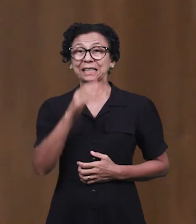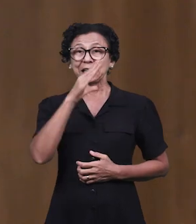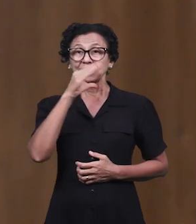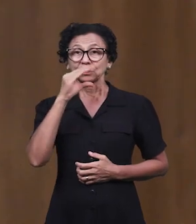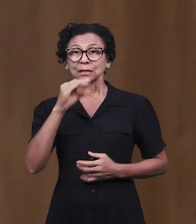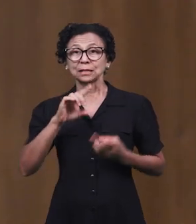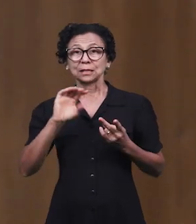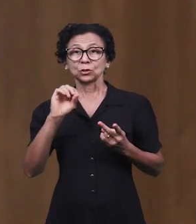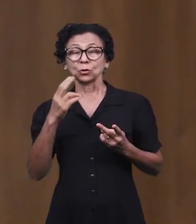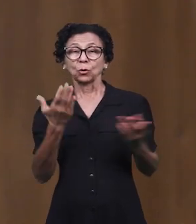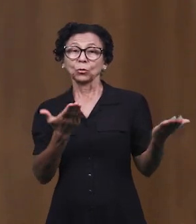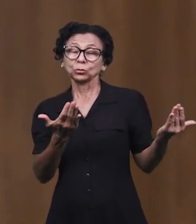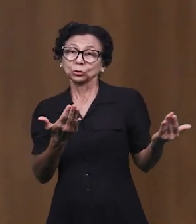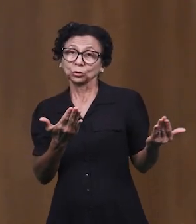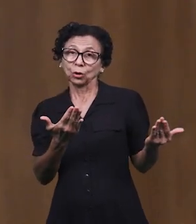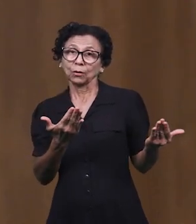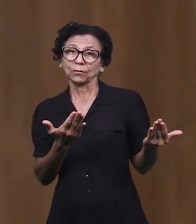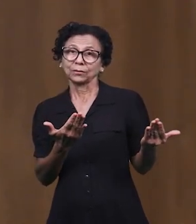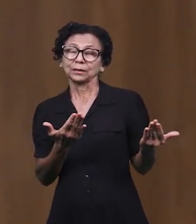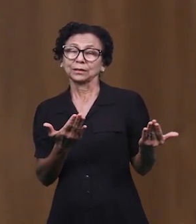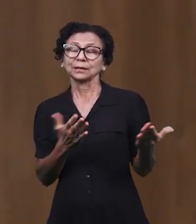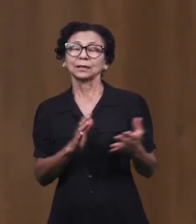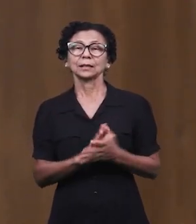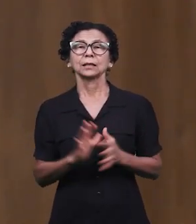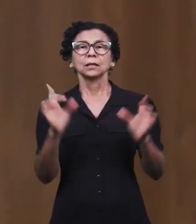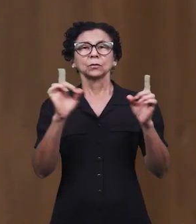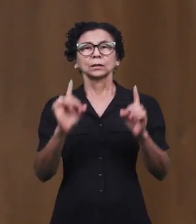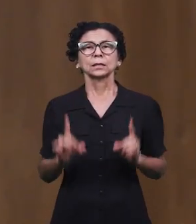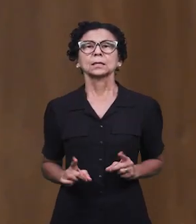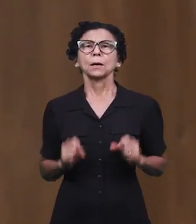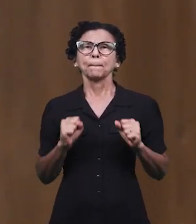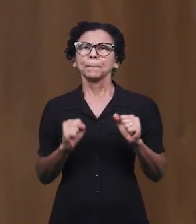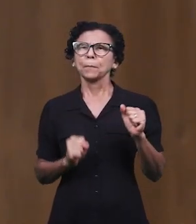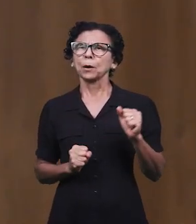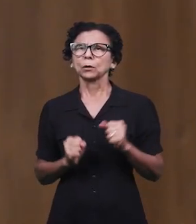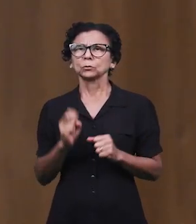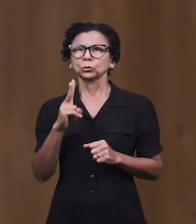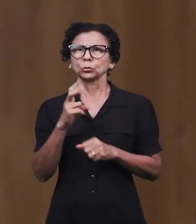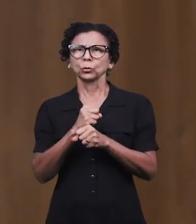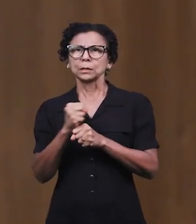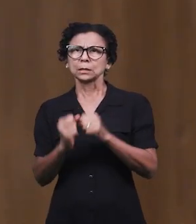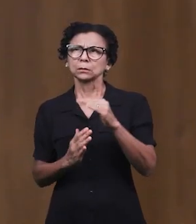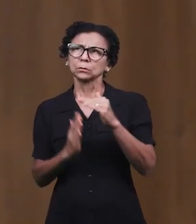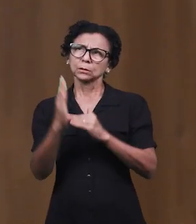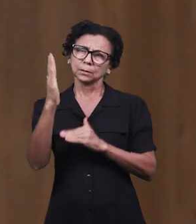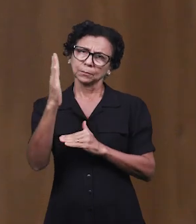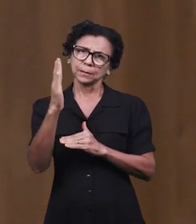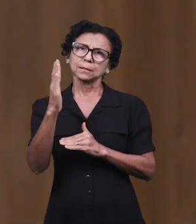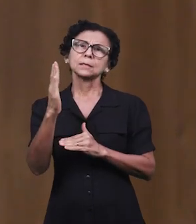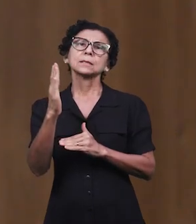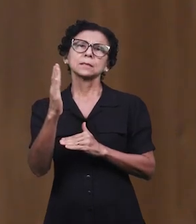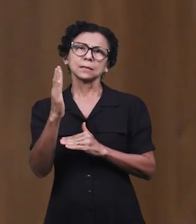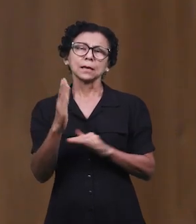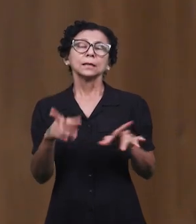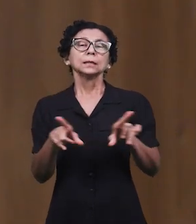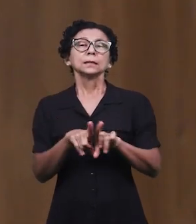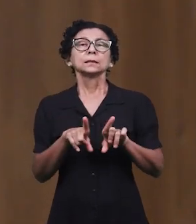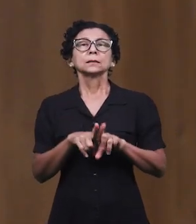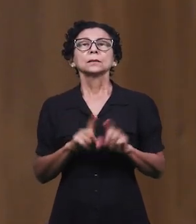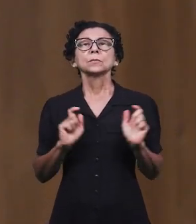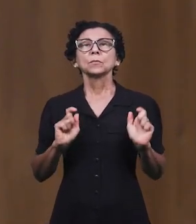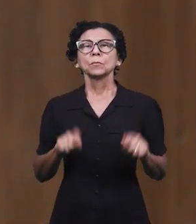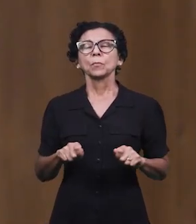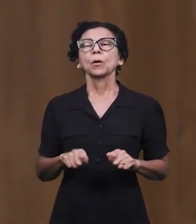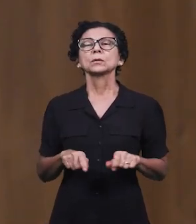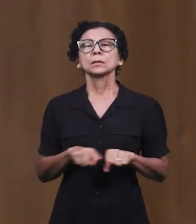Então, assim, exatamente, pode ultrapassar 2 anos. Então, assim, não tem esse limite de 2 anos e pode, inclusive, ultrapassar a idade